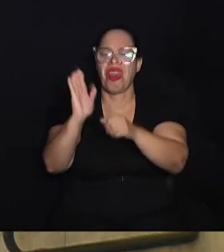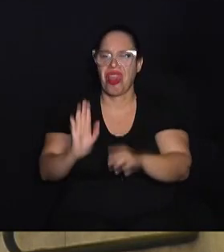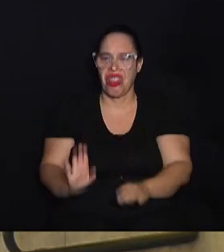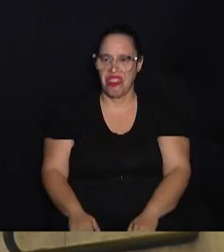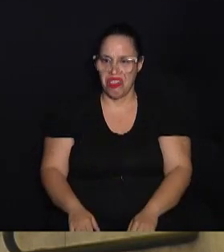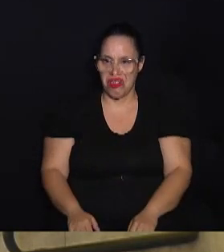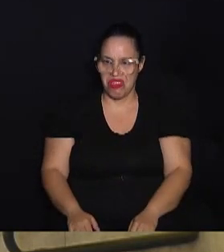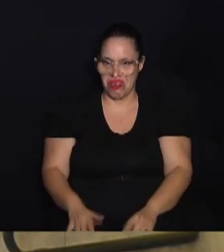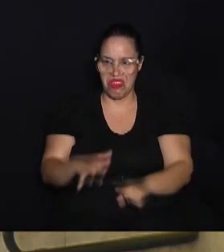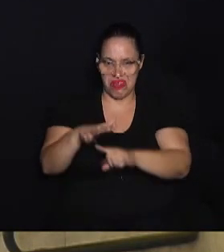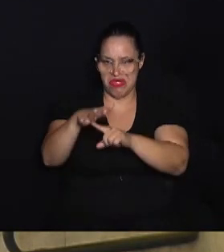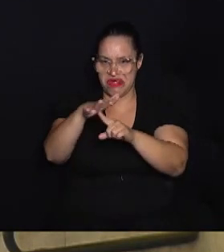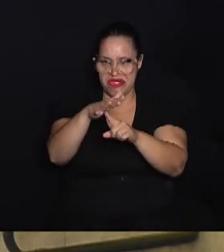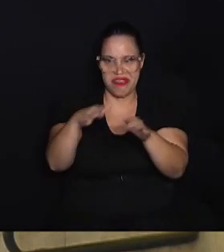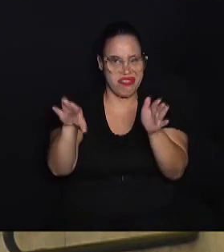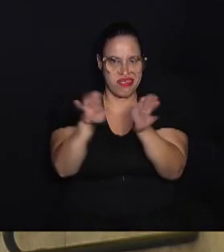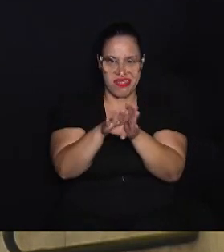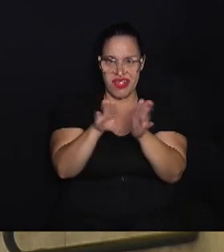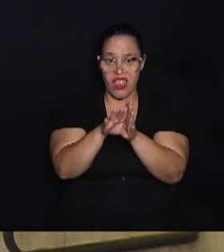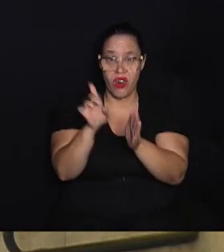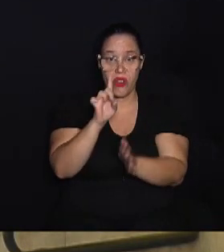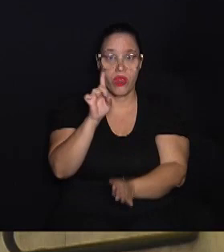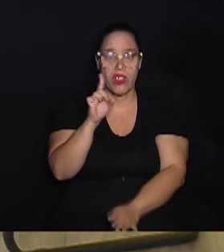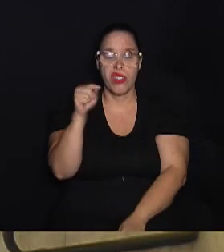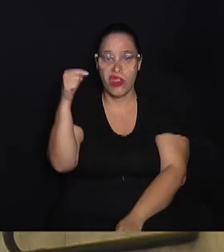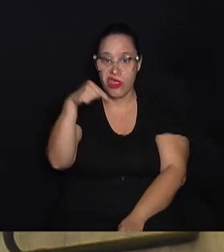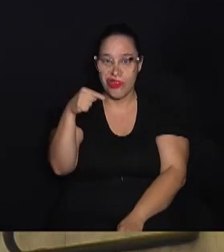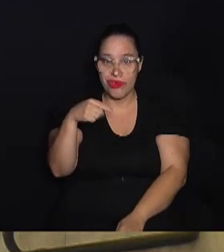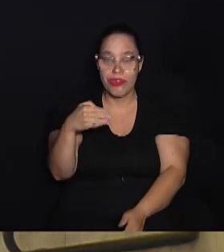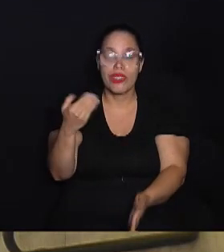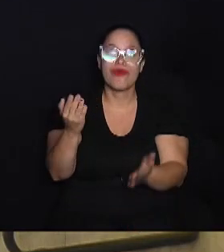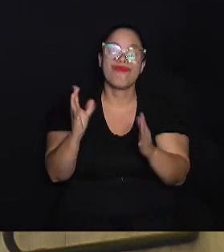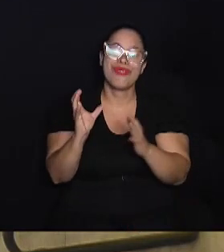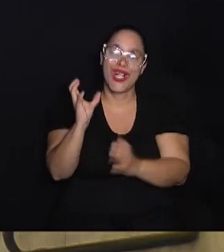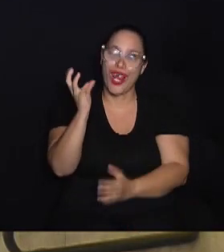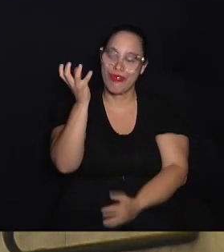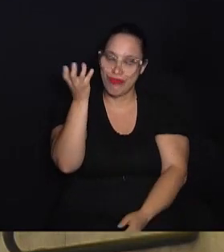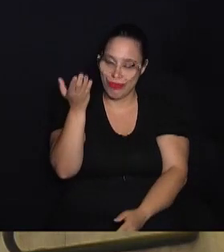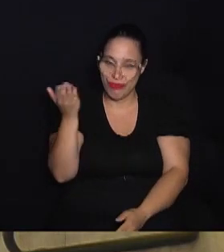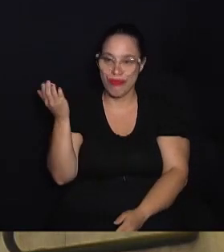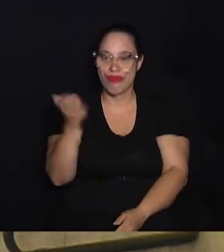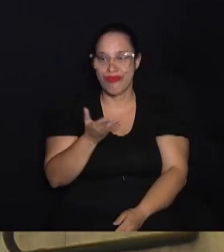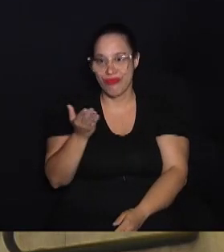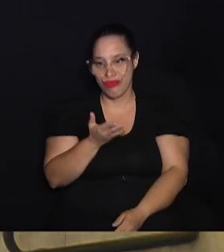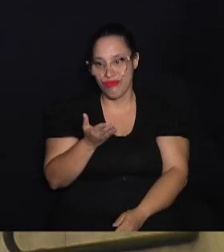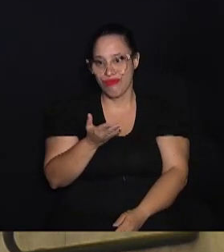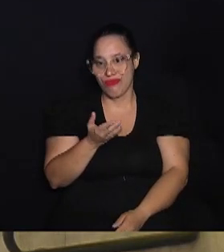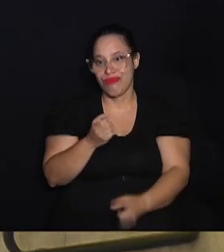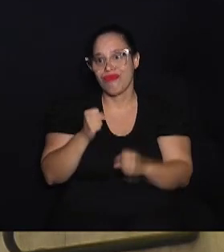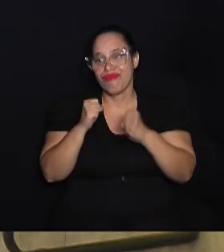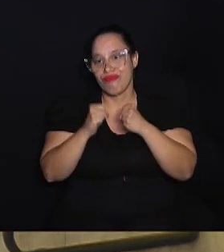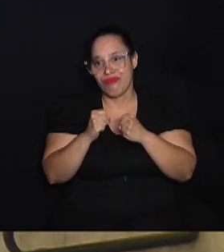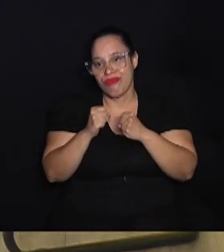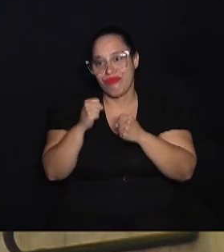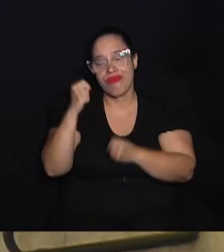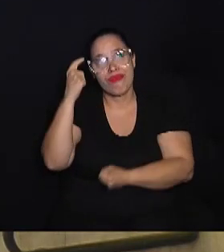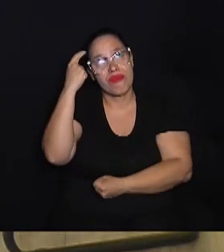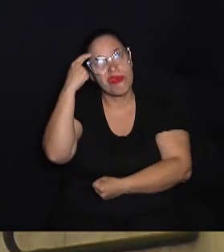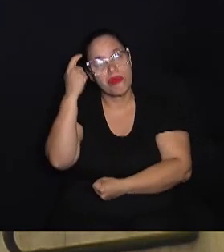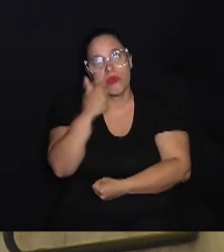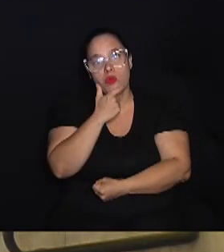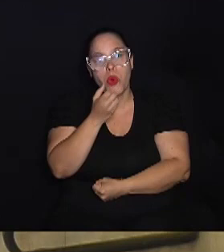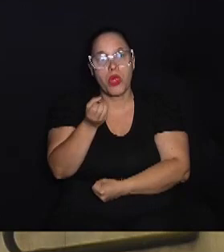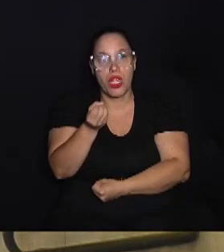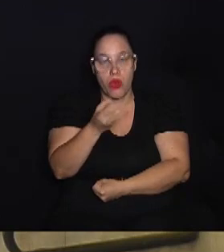vai acontecer, não vai chegar aqui, foi até onde a Ana disse, já está acontecendo. Como que a gente pode pensar que esse